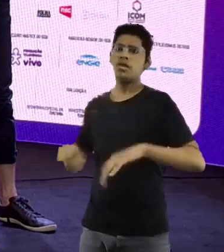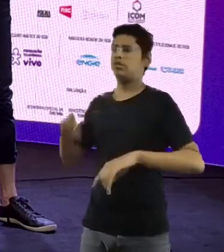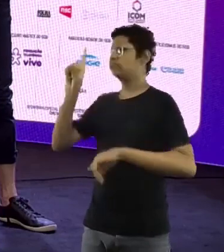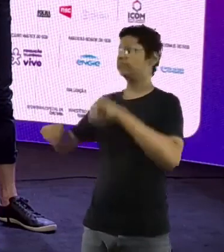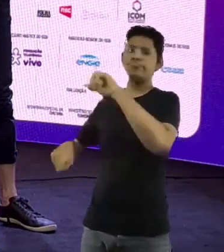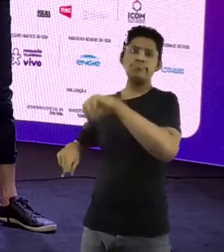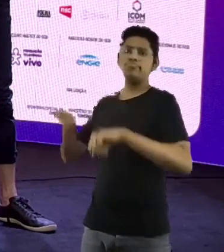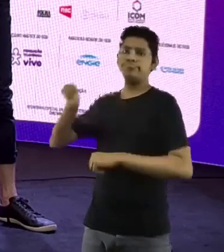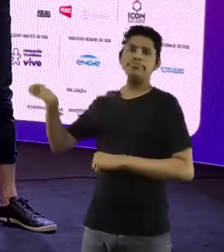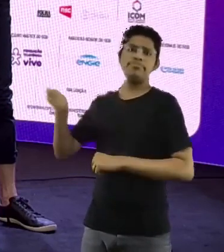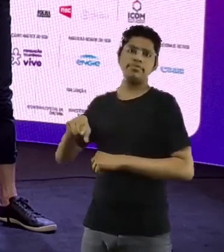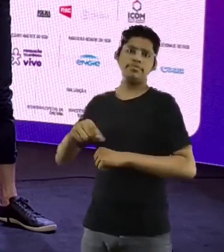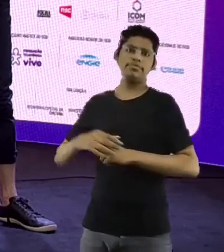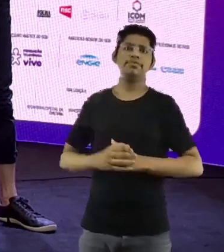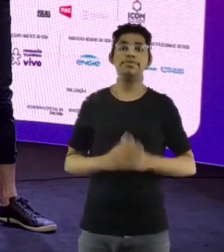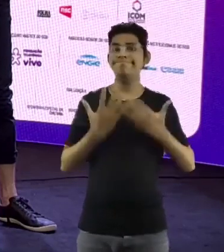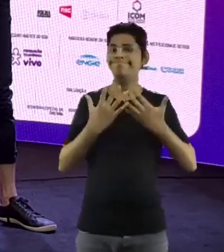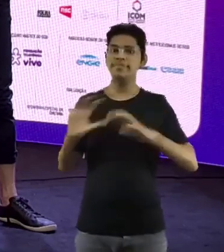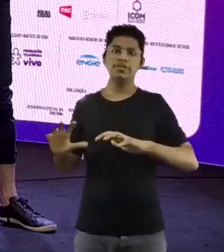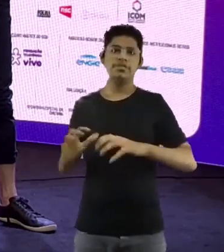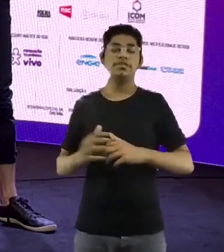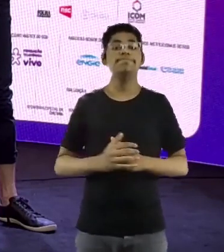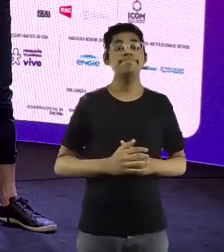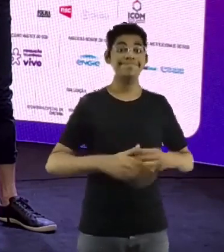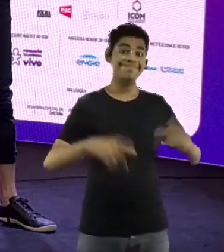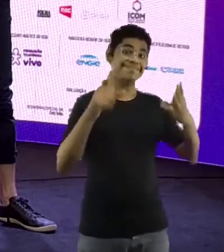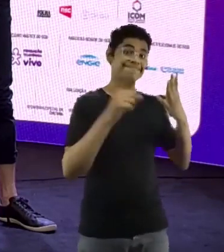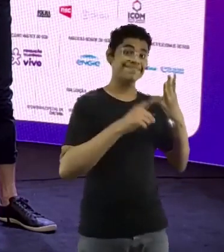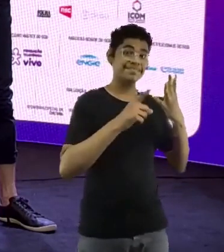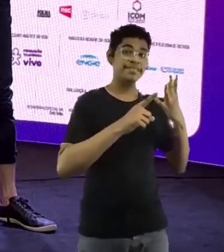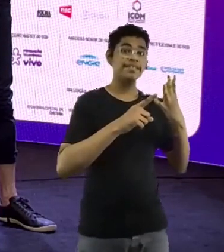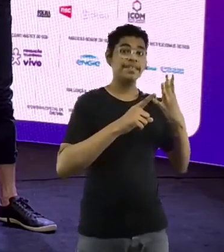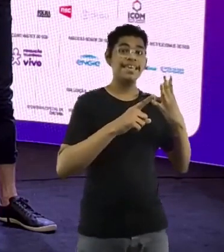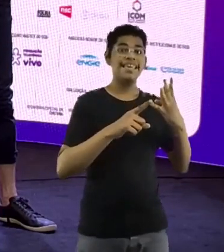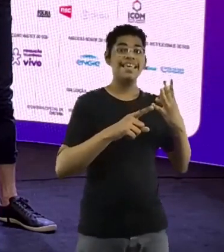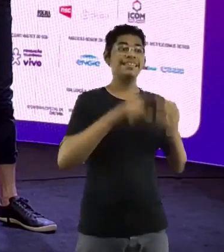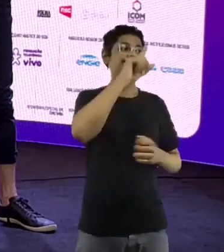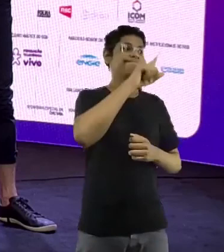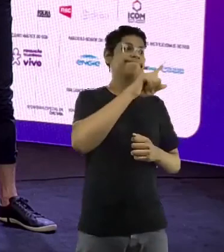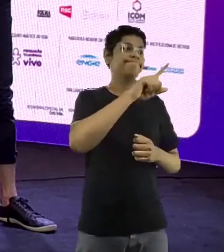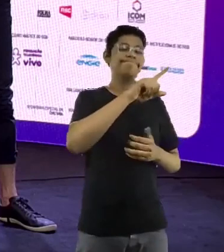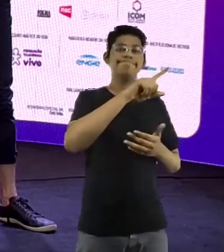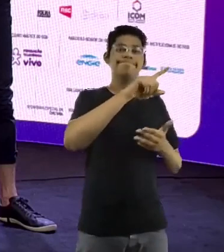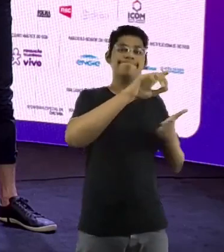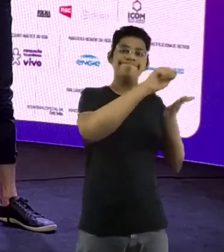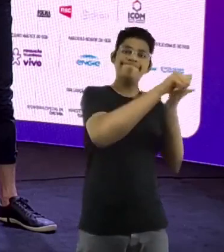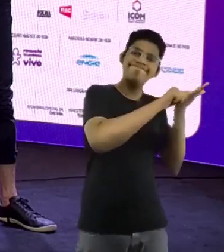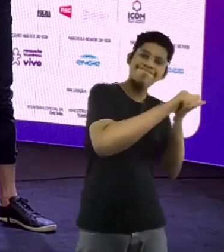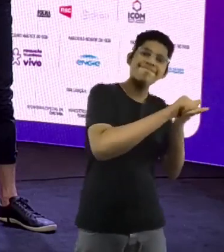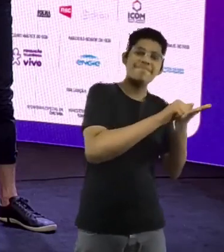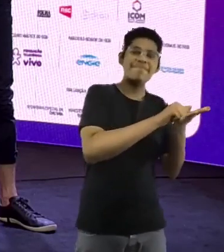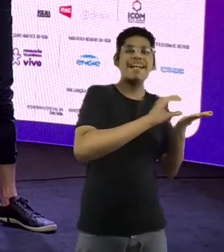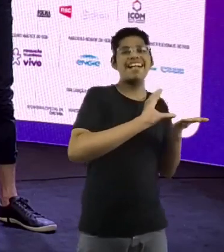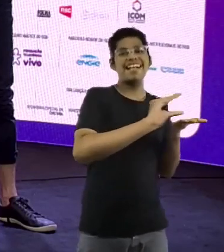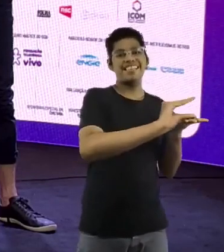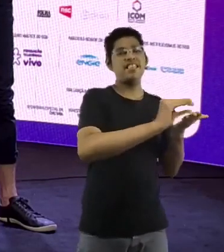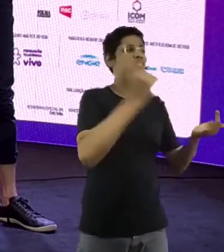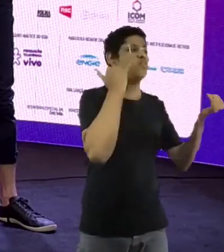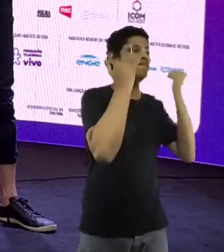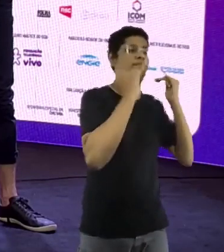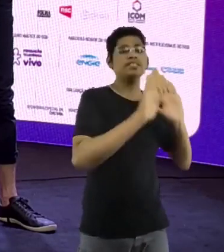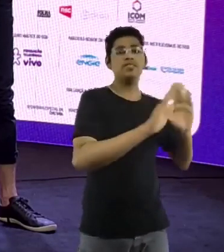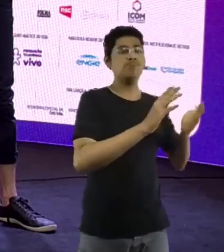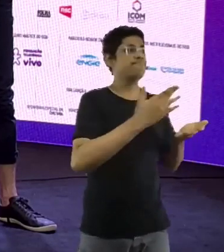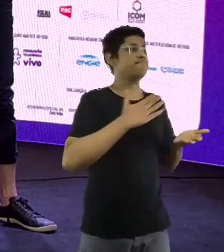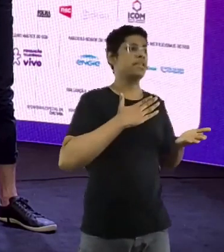mim. E, finalmente, tem o poder de deletar a informação. Então, você, obviamente, não dá para se aplicar a